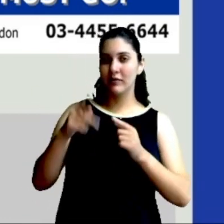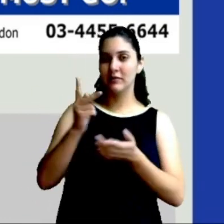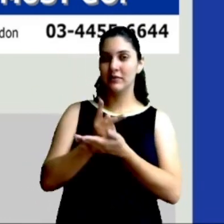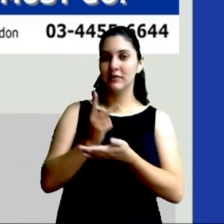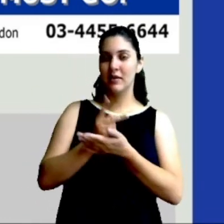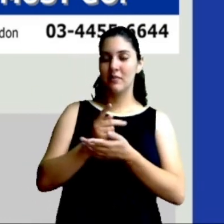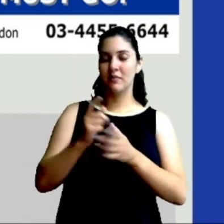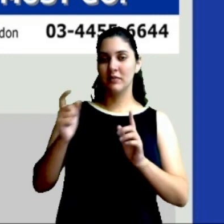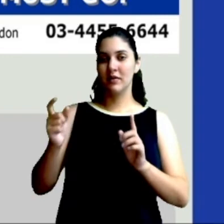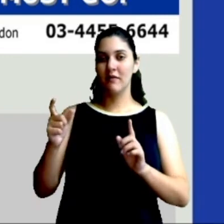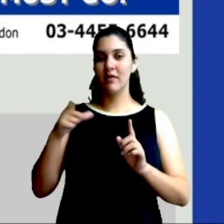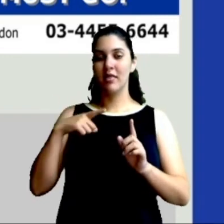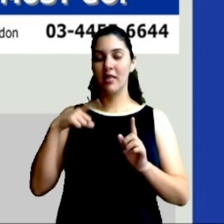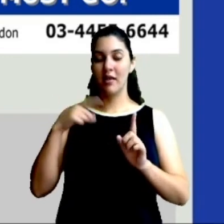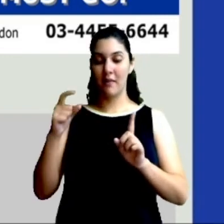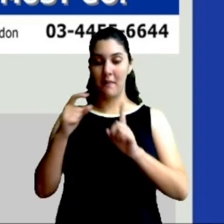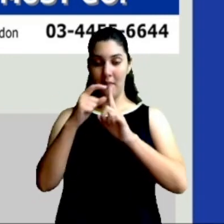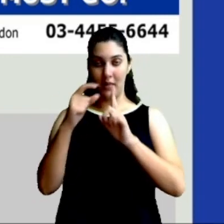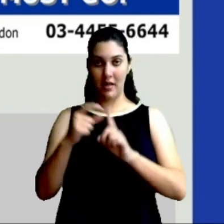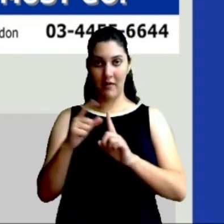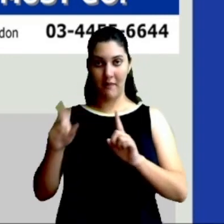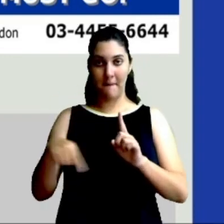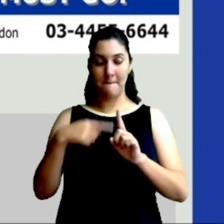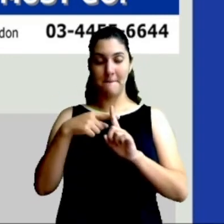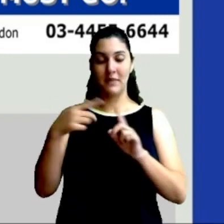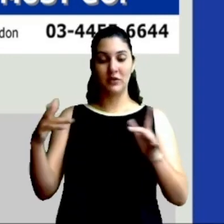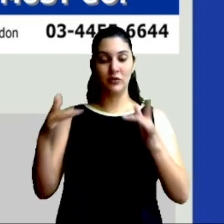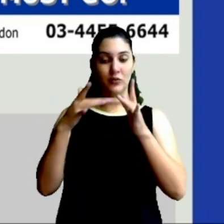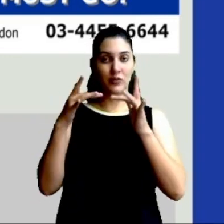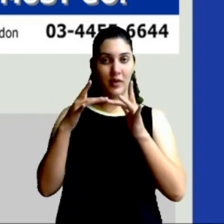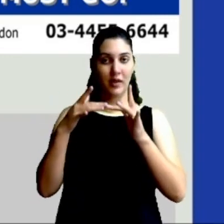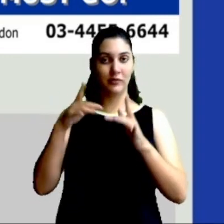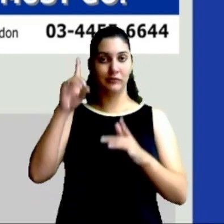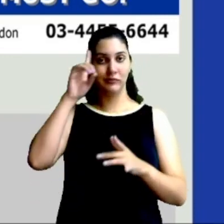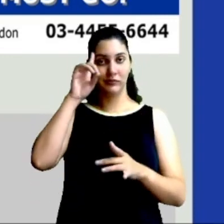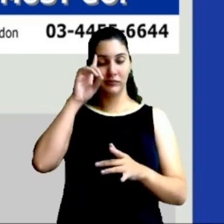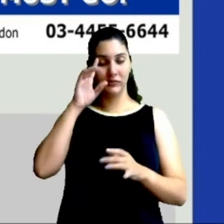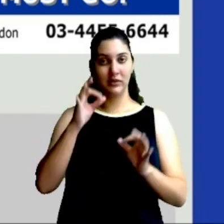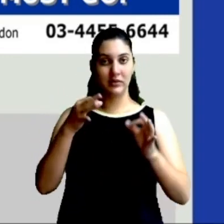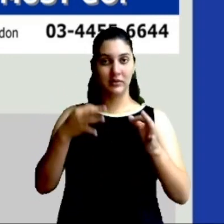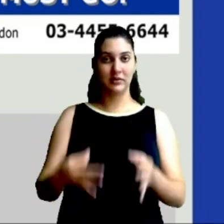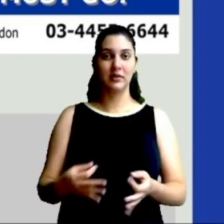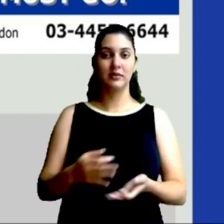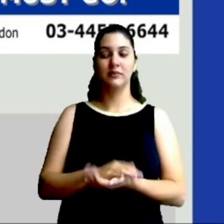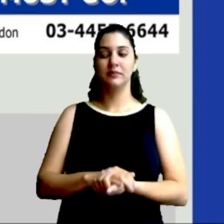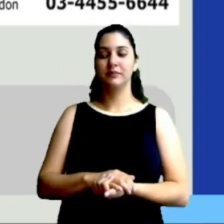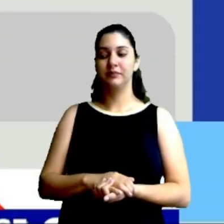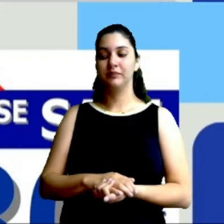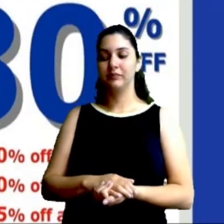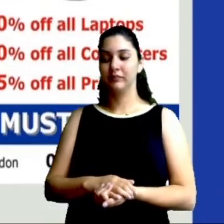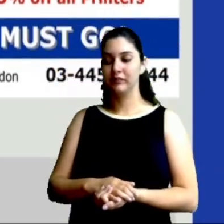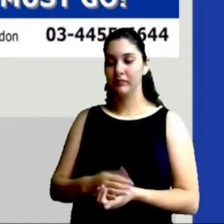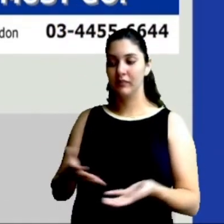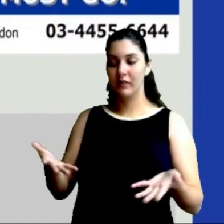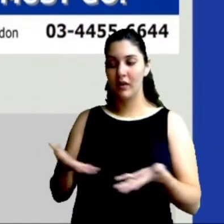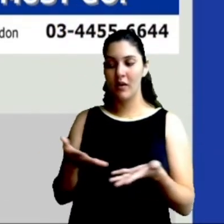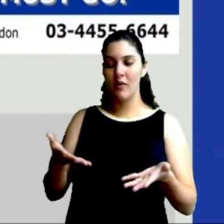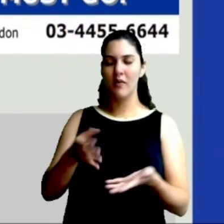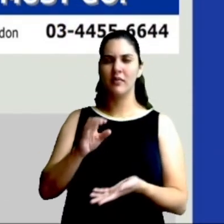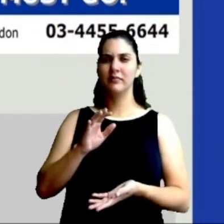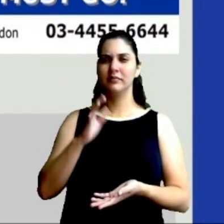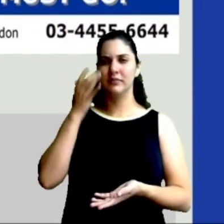as palavras que a gente tem mais contato no nosso dia a dia, certo? Agora, será que a gente estava certinho?